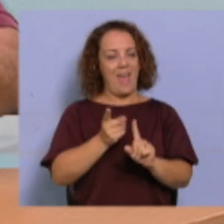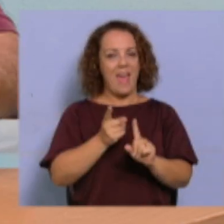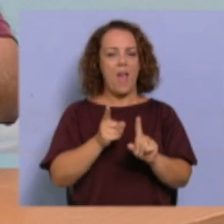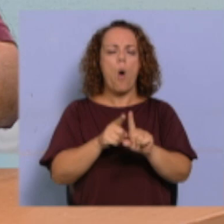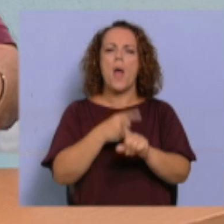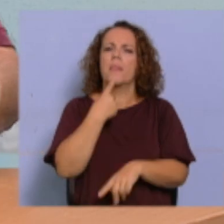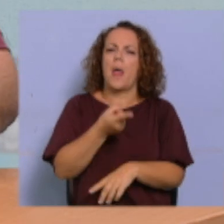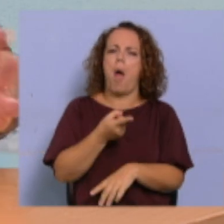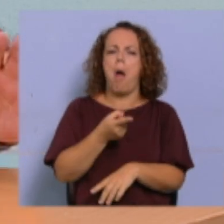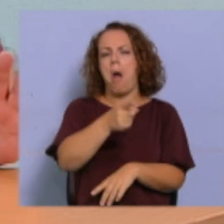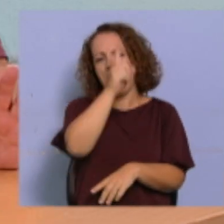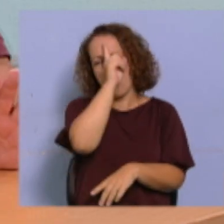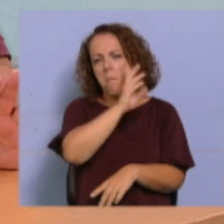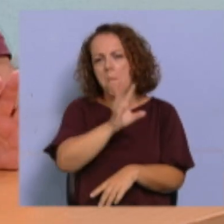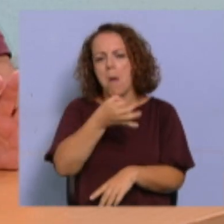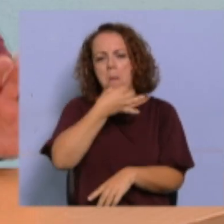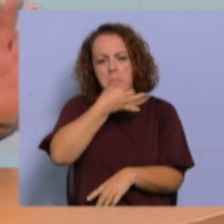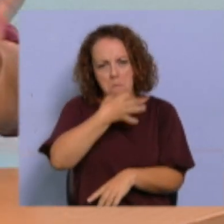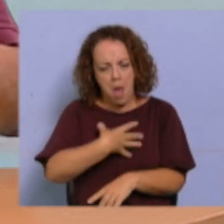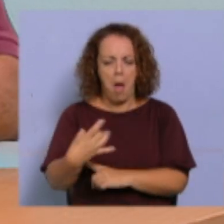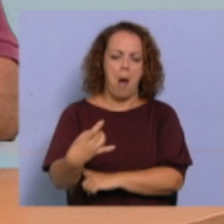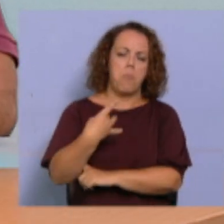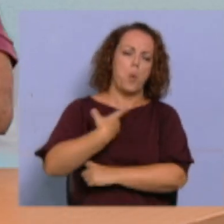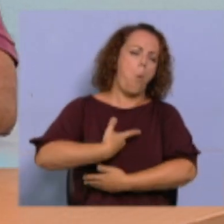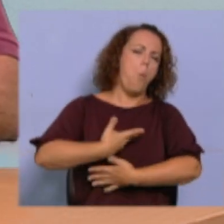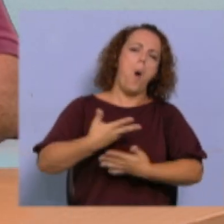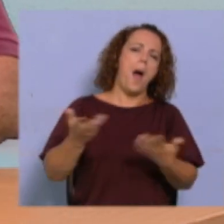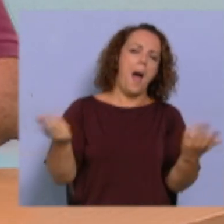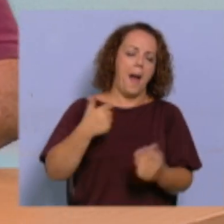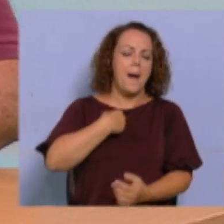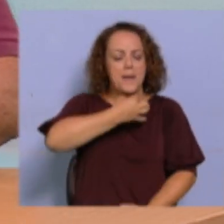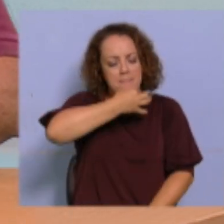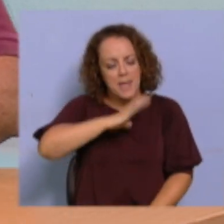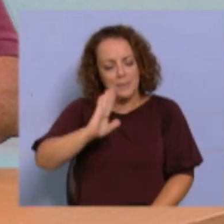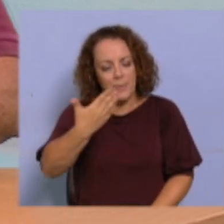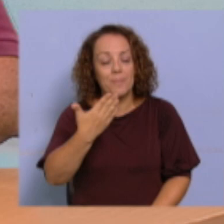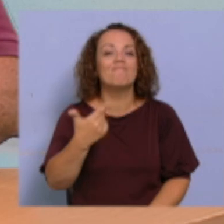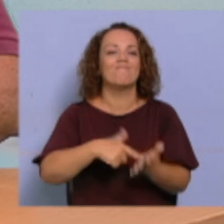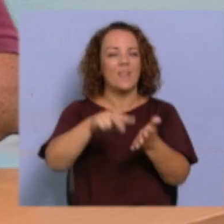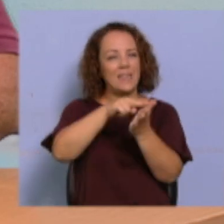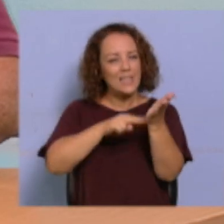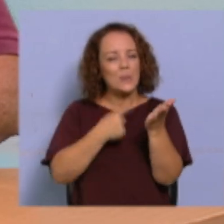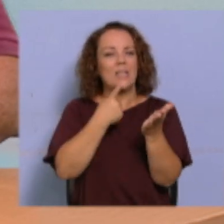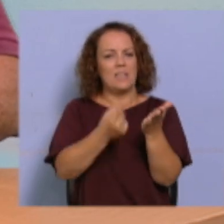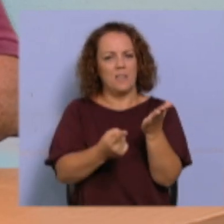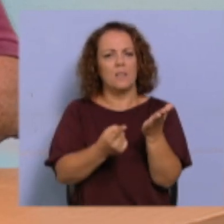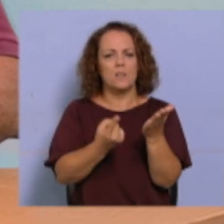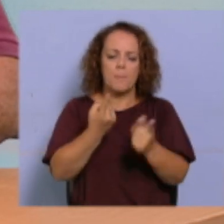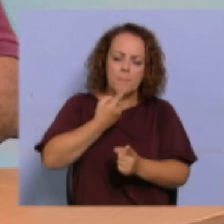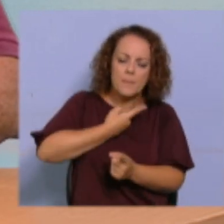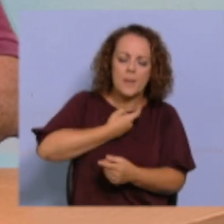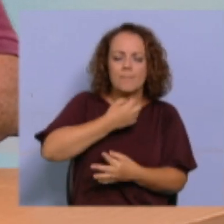assim, tu já sabes, em humildade ninguém me bate. Bom, lá está, a leitura fala disto, quer dizer, sejamos